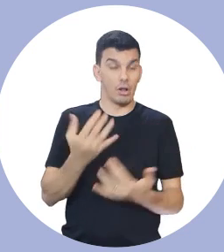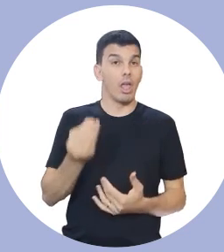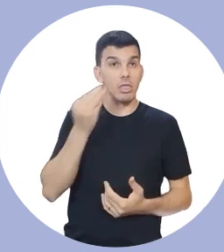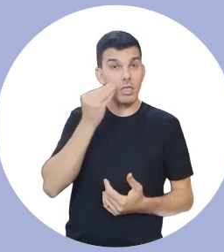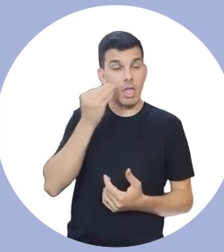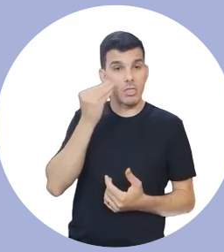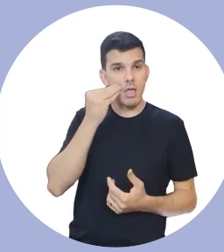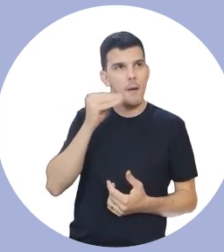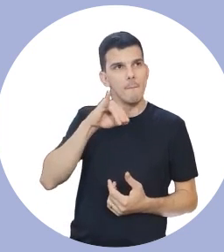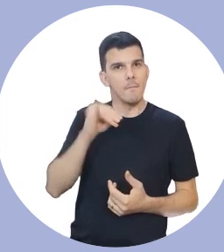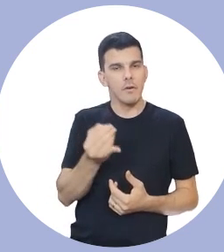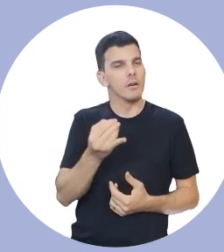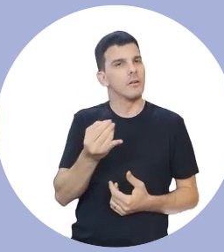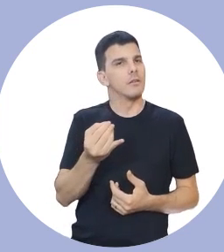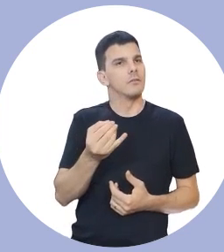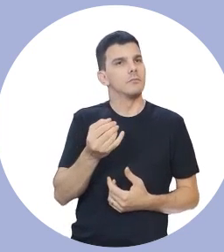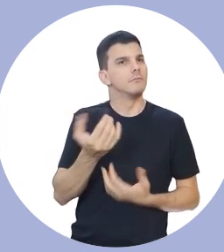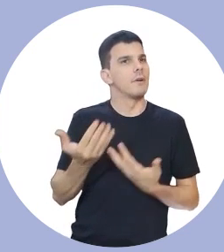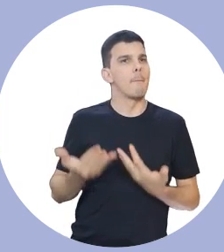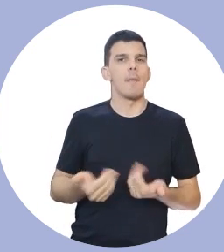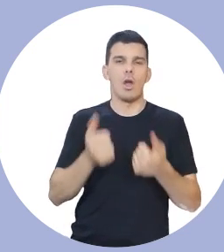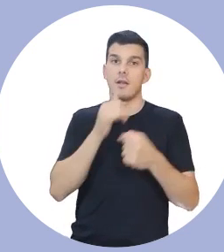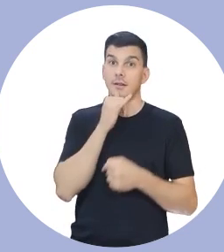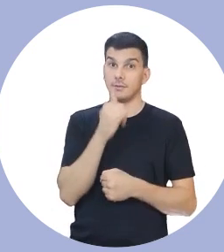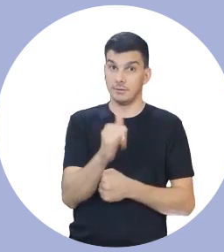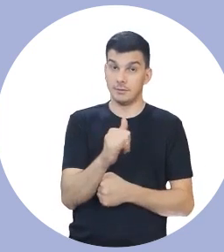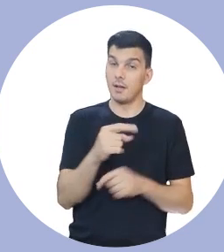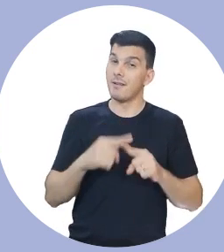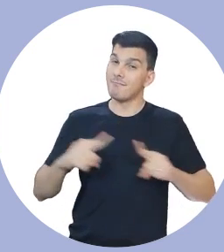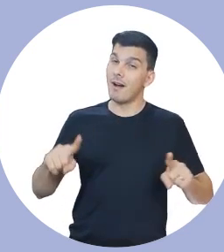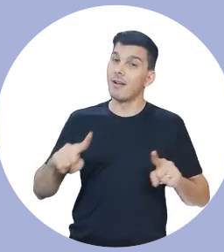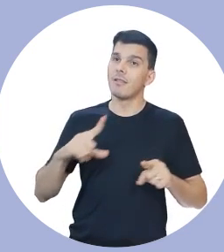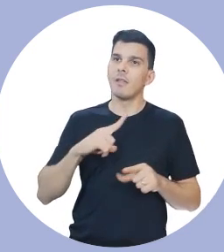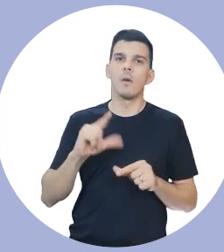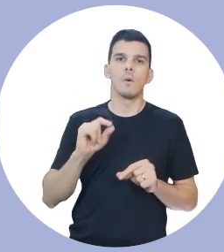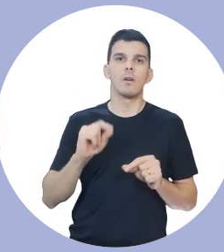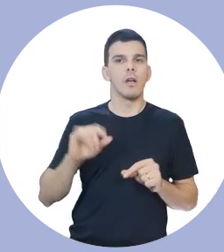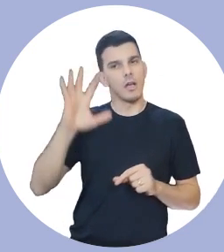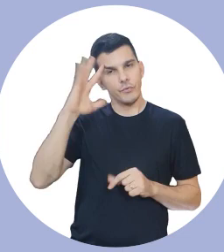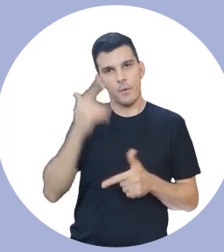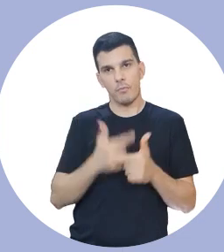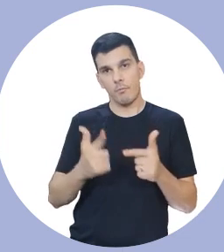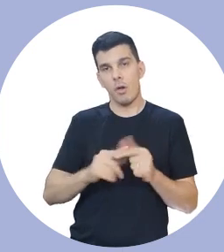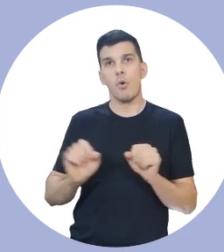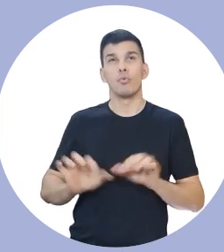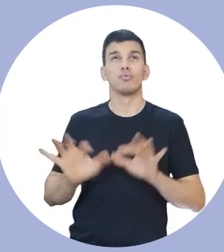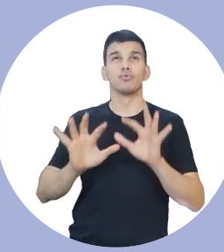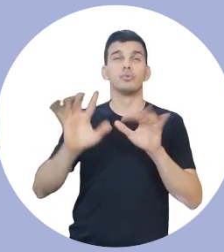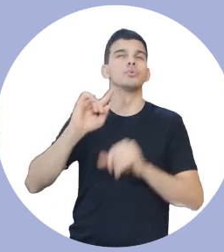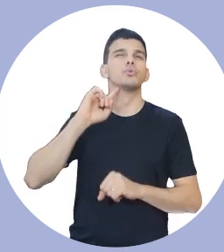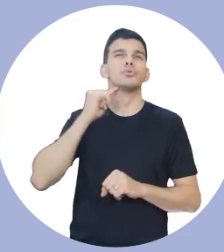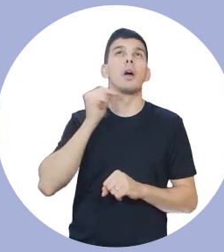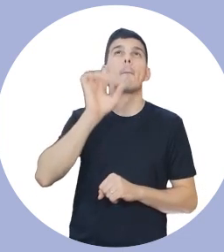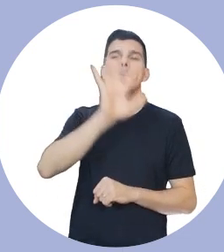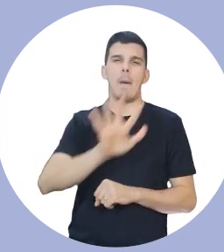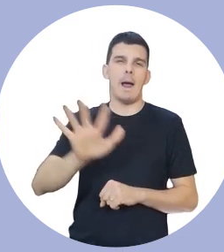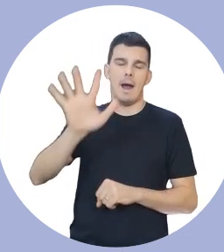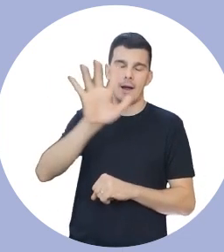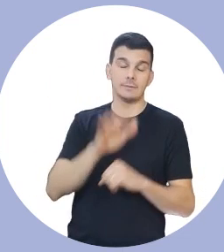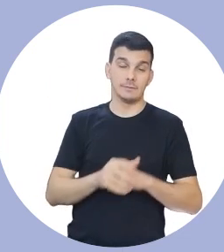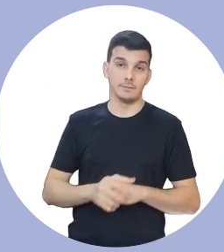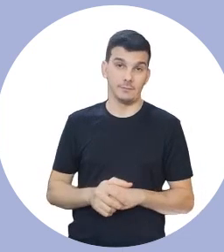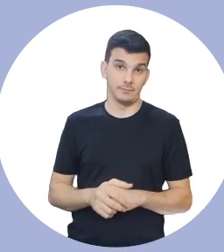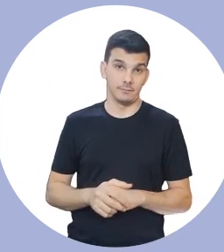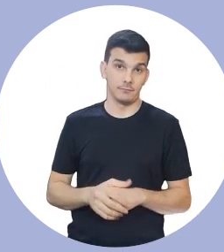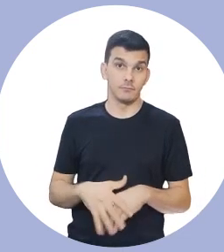incinerar e tentar reaproveitar isso de forma a formar energia elétrica, mas você precisa resolver o problema dos gases tóxicos